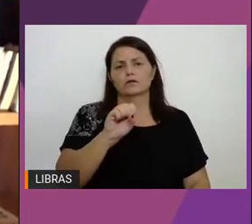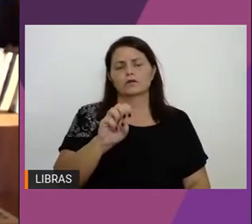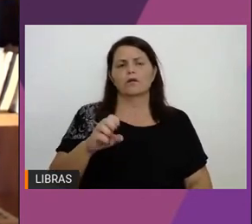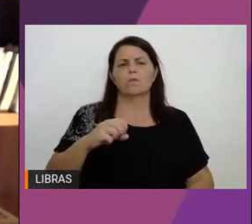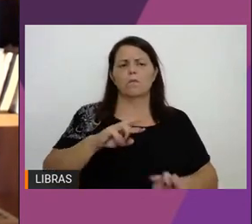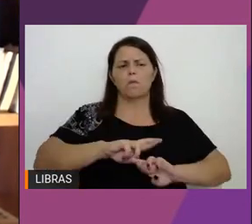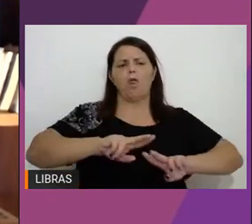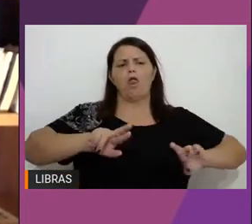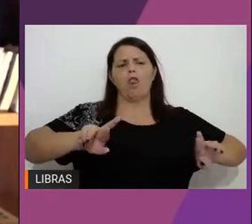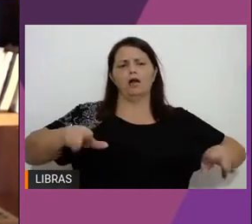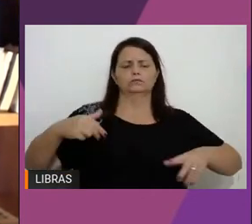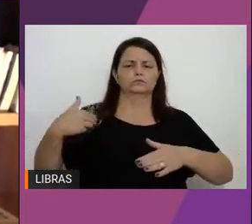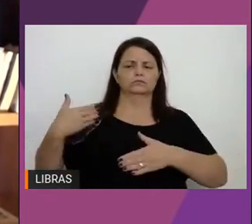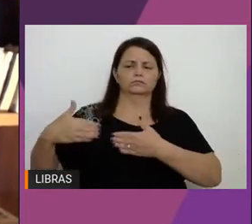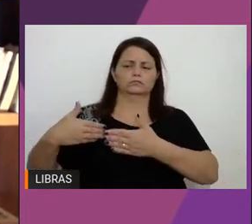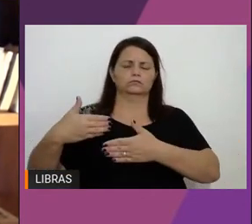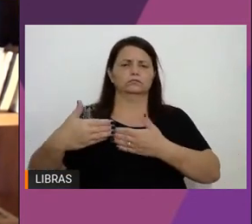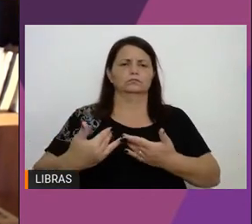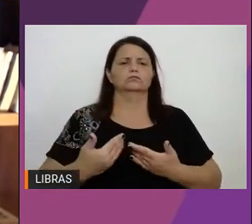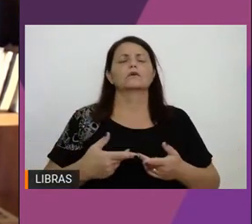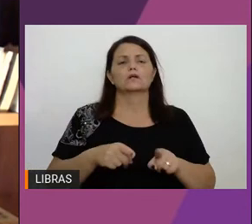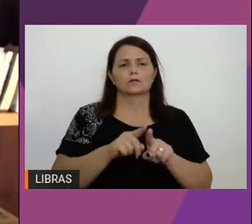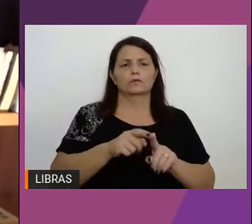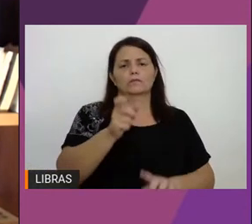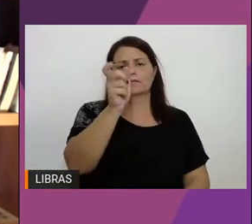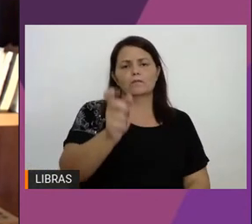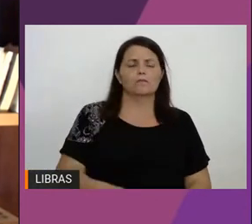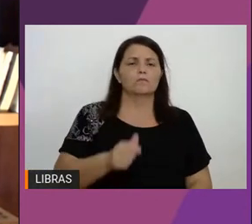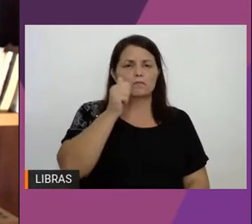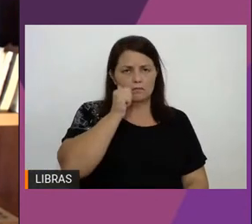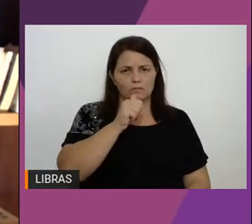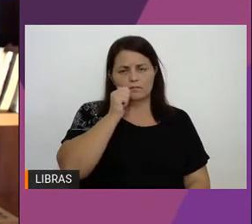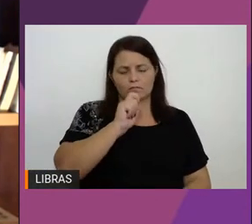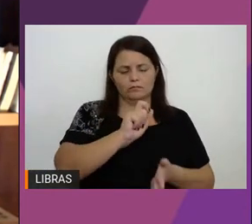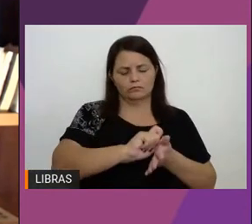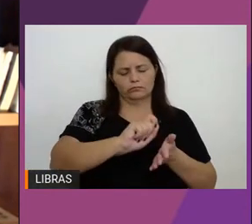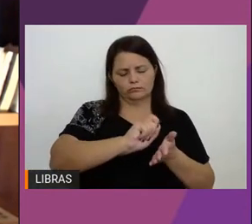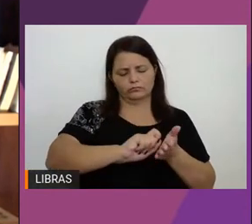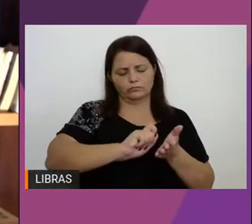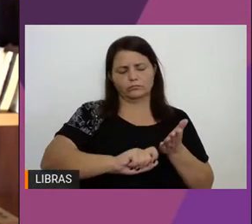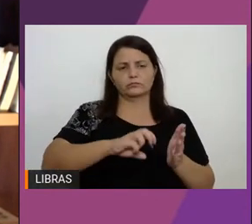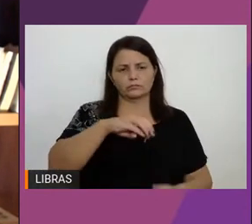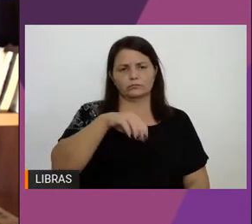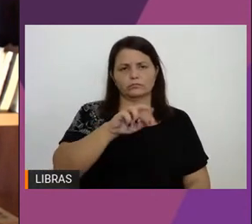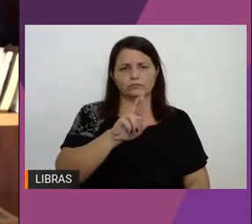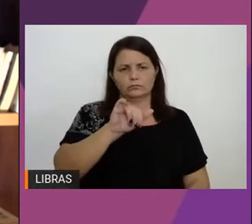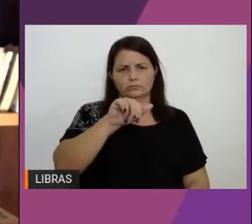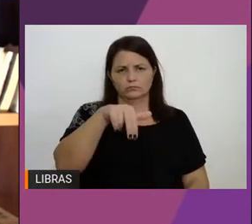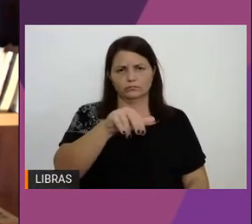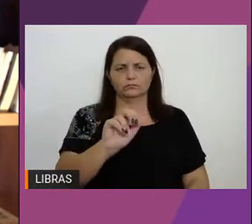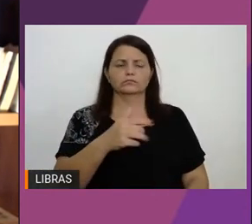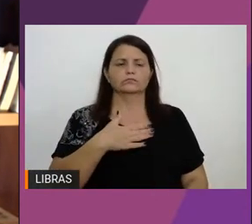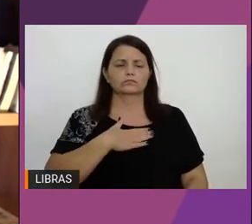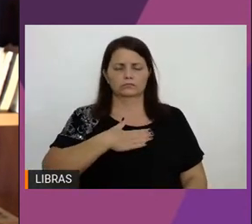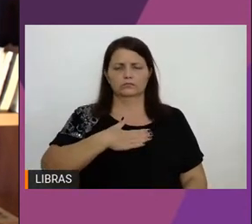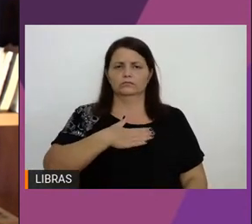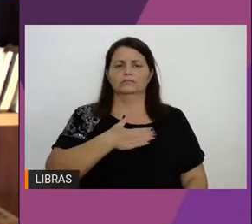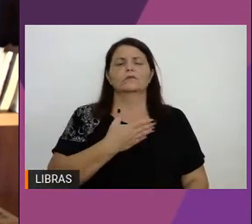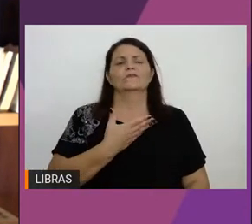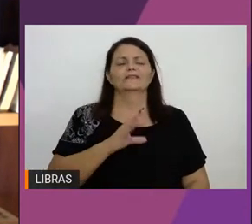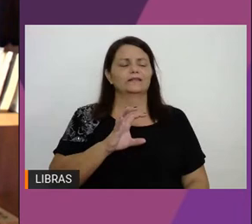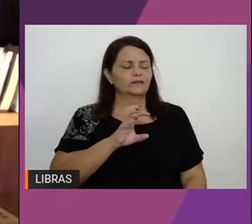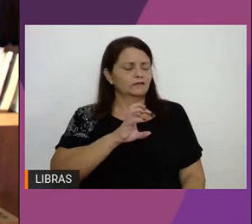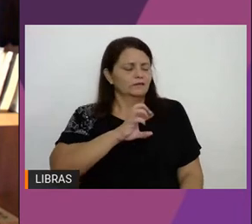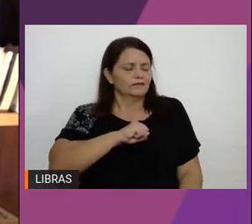gerações e tem uma autora brasileira a Mariana Salomão Carrara e gosta muito de Lígia